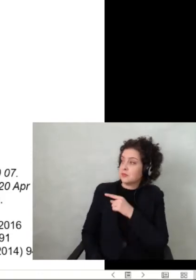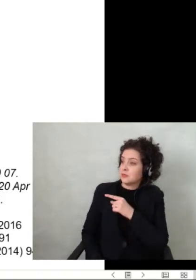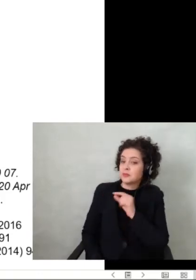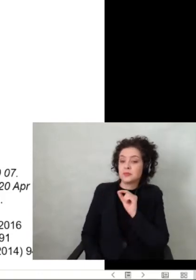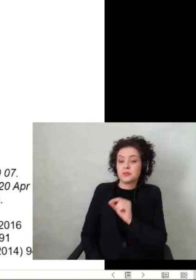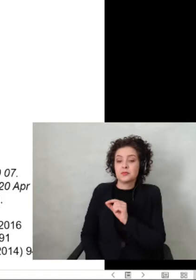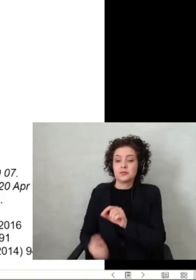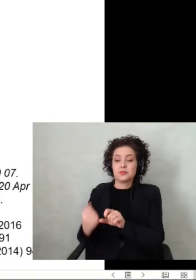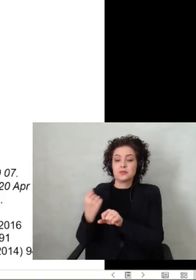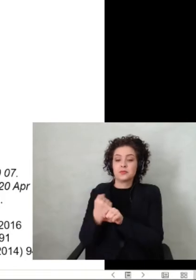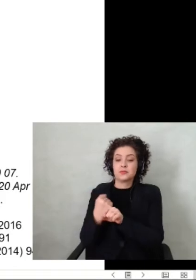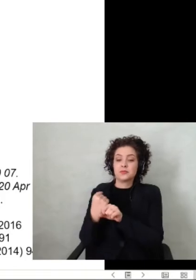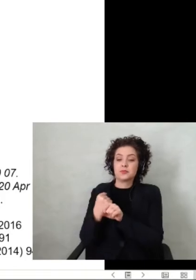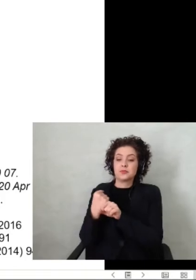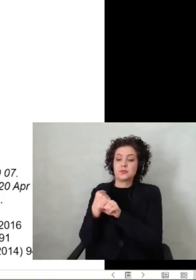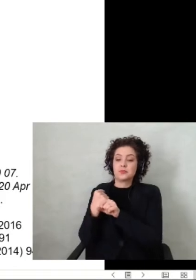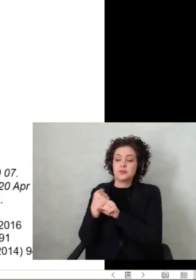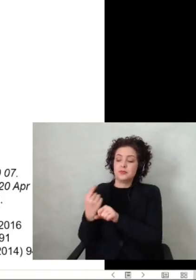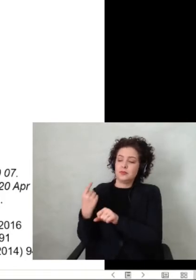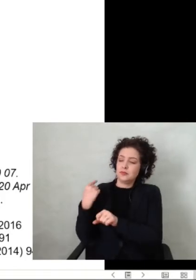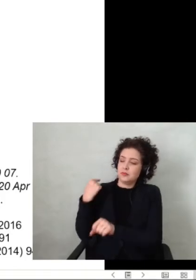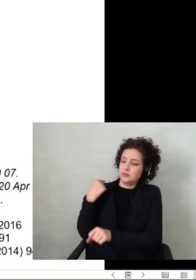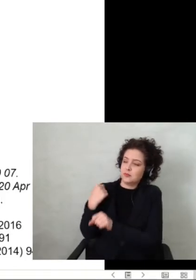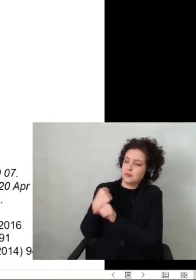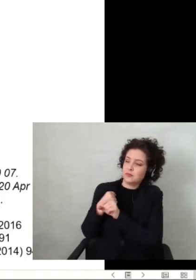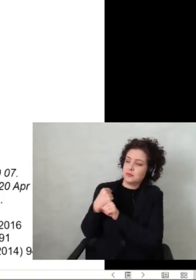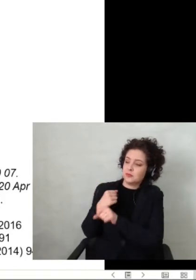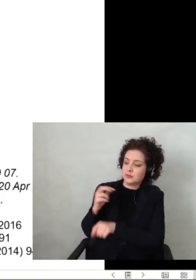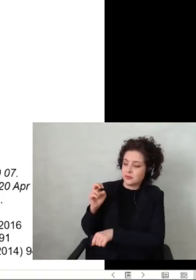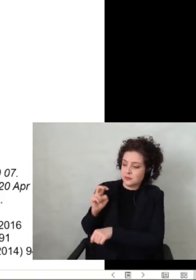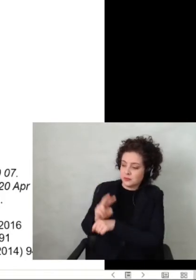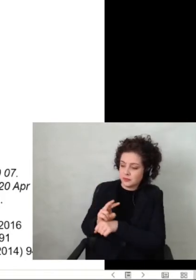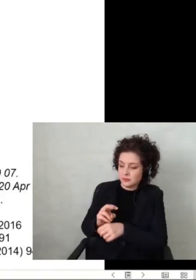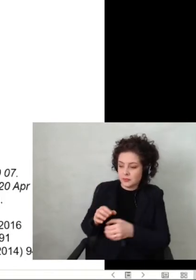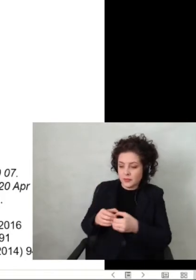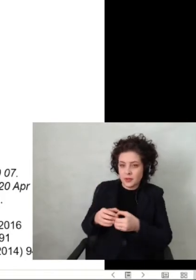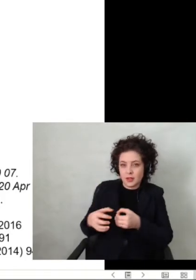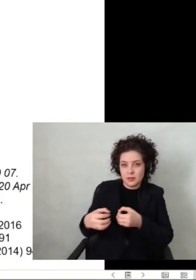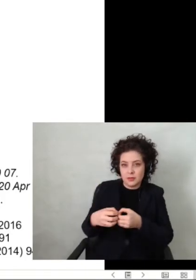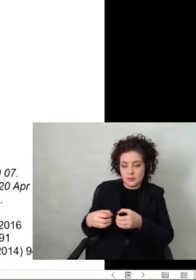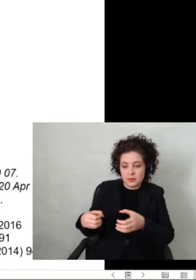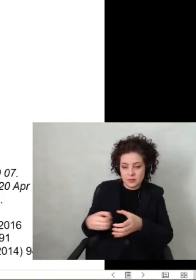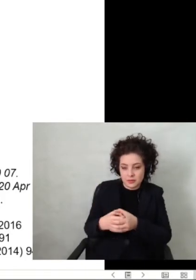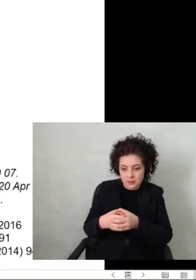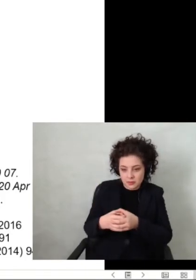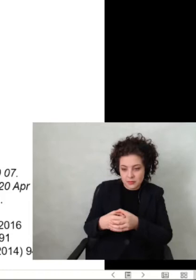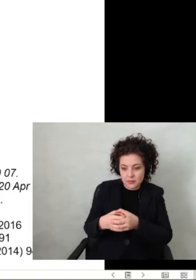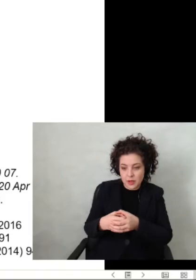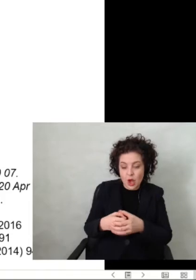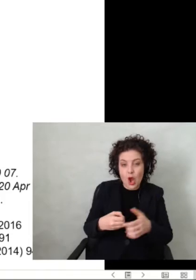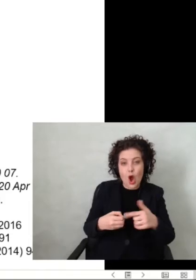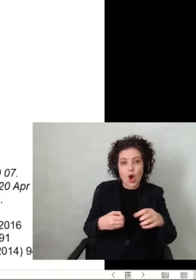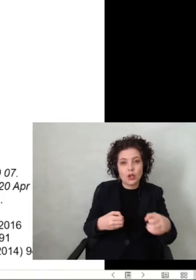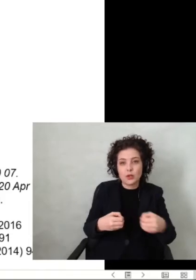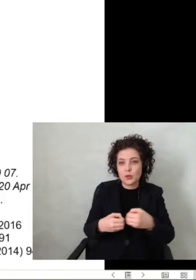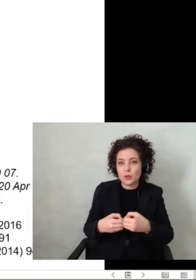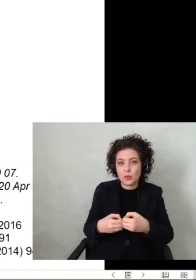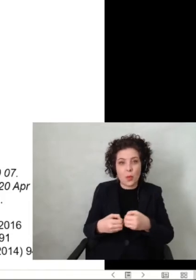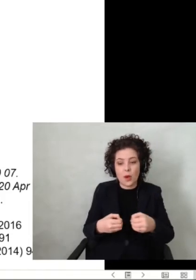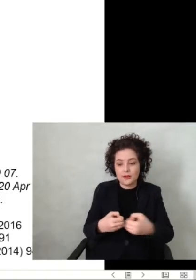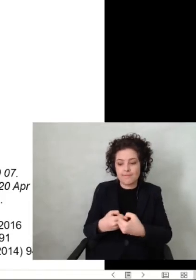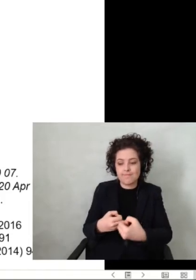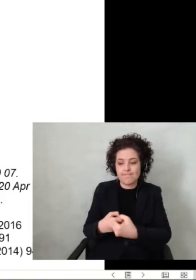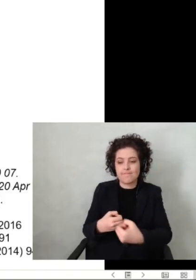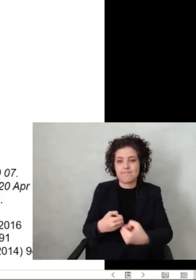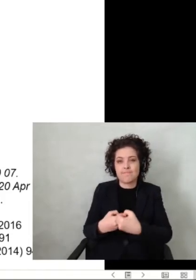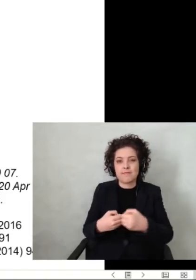atrás, a gente percebeu que quando um vírus entra na célula, um primeiro vírus, o segundo não entra. E esse mecanismo foi chamado de